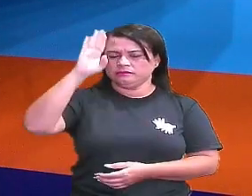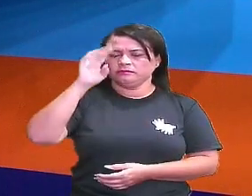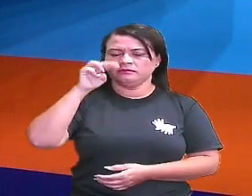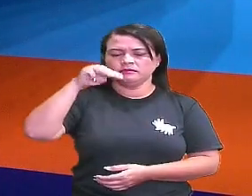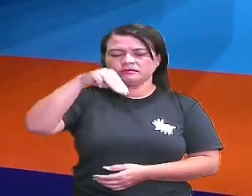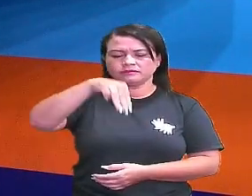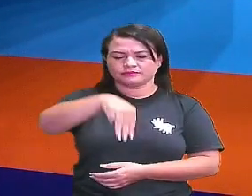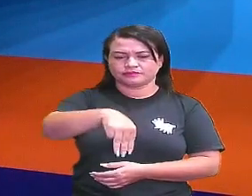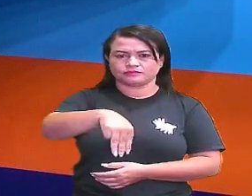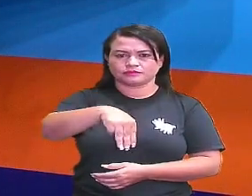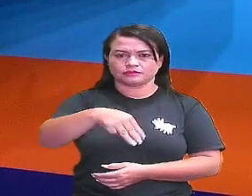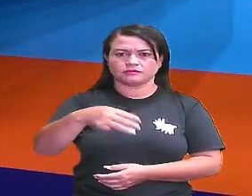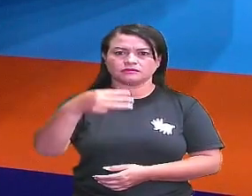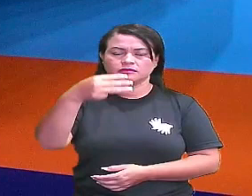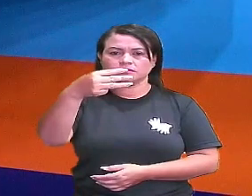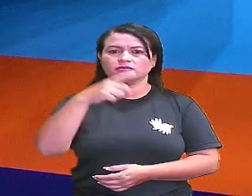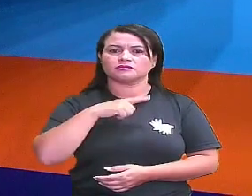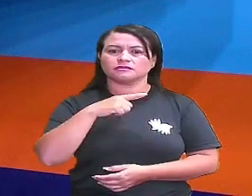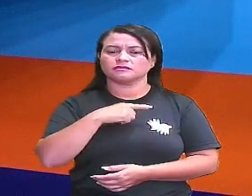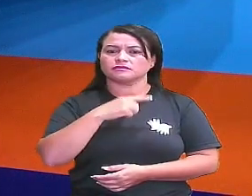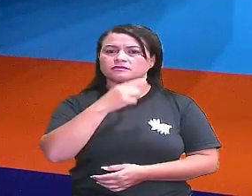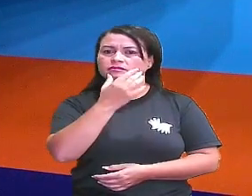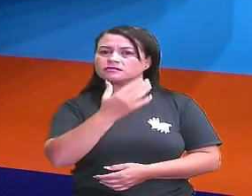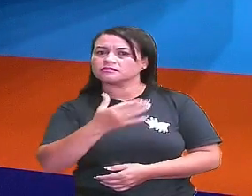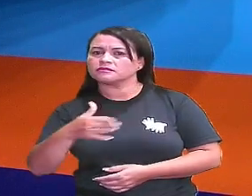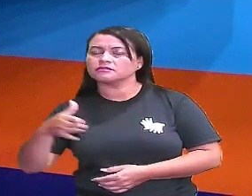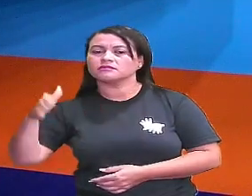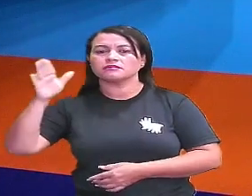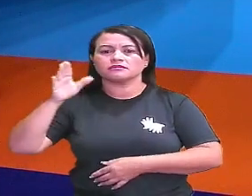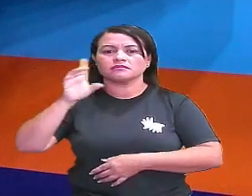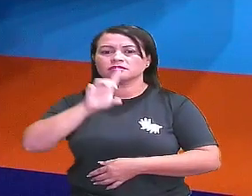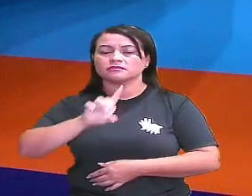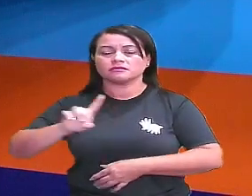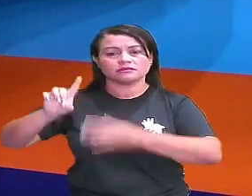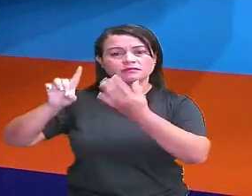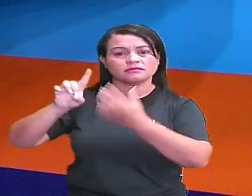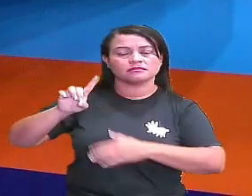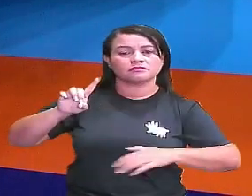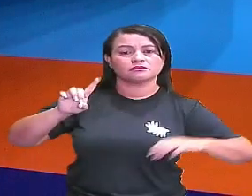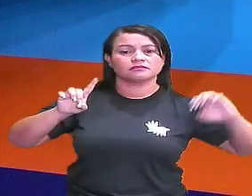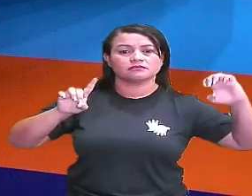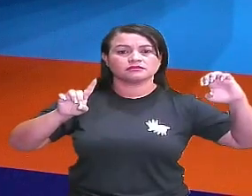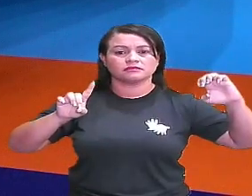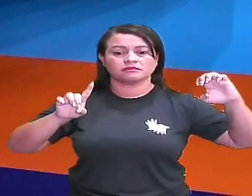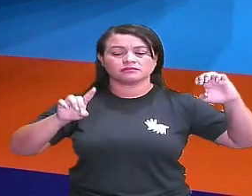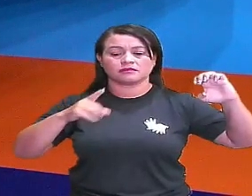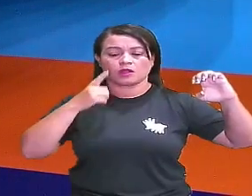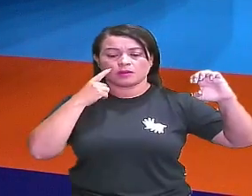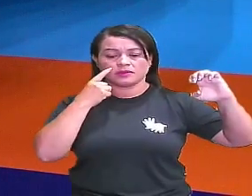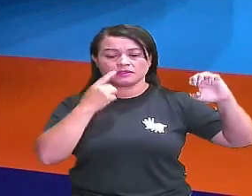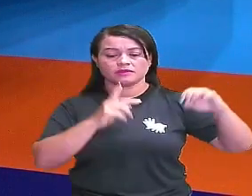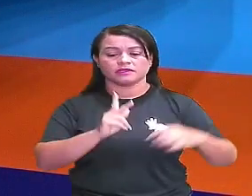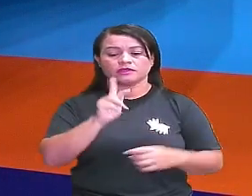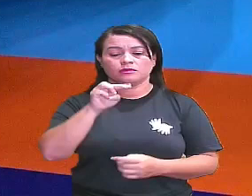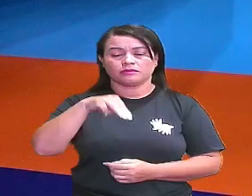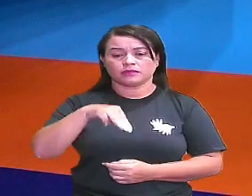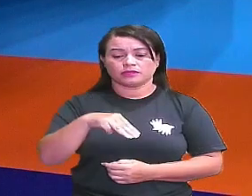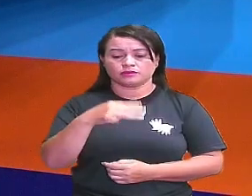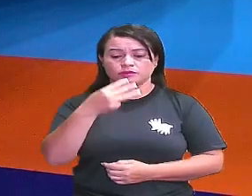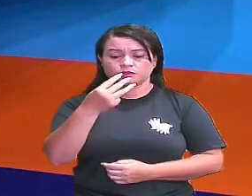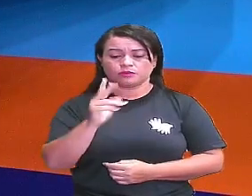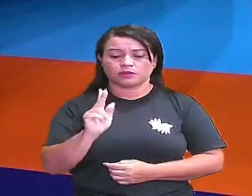cúbico, tá? E aí eu tenho quem? Os múltiplos e os submúltiplos. Múltiplos, quilômetro